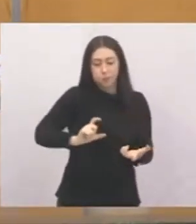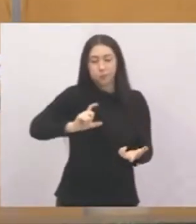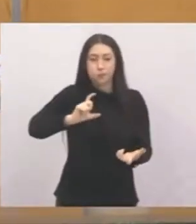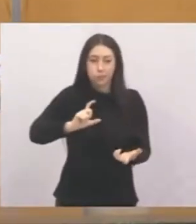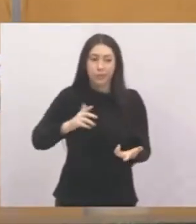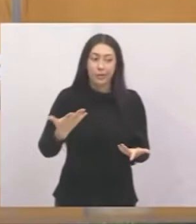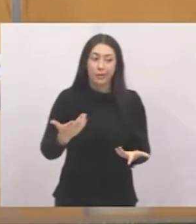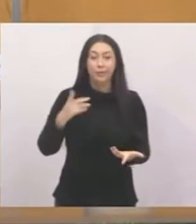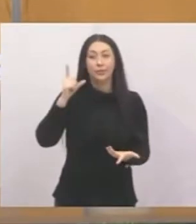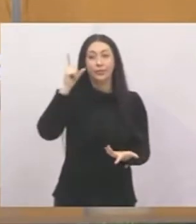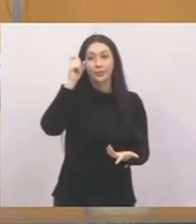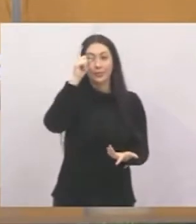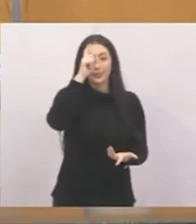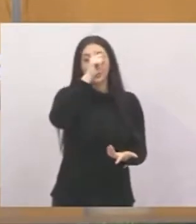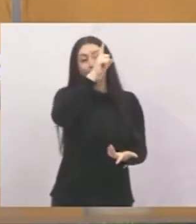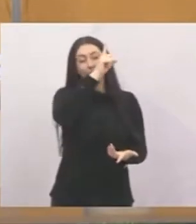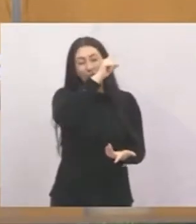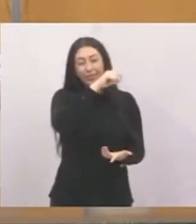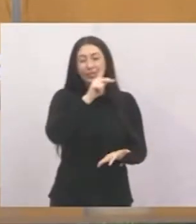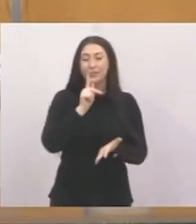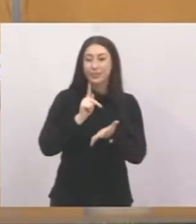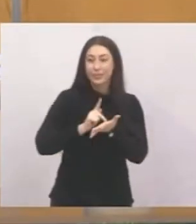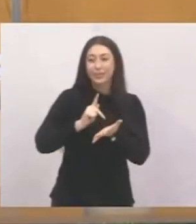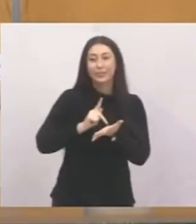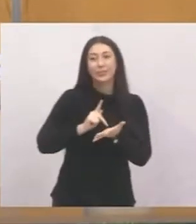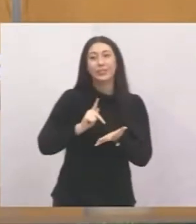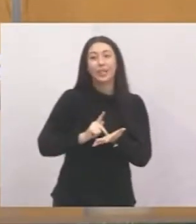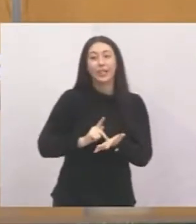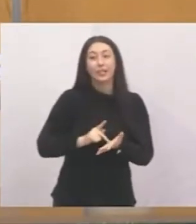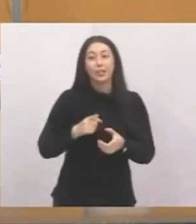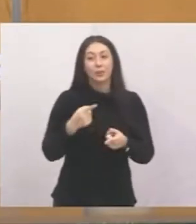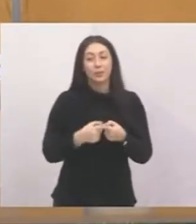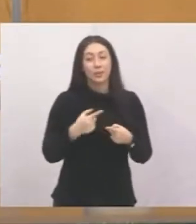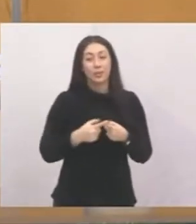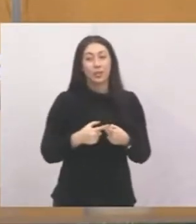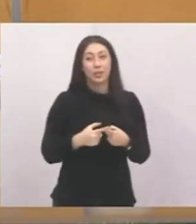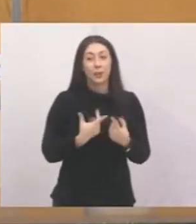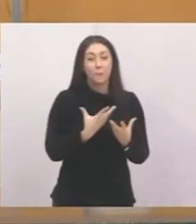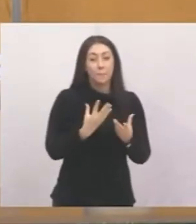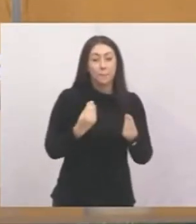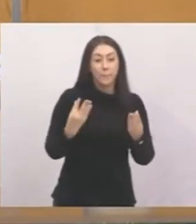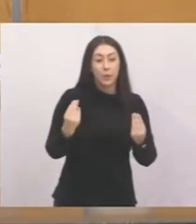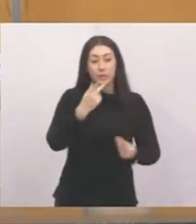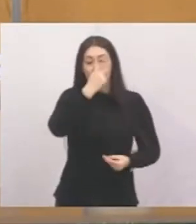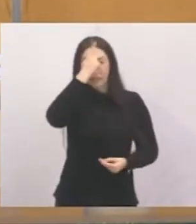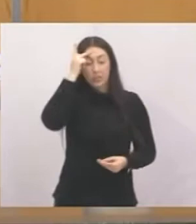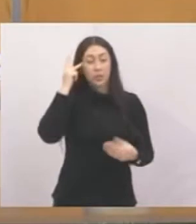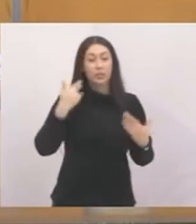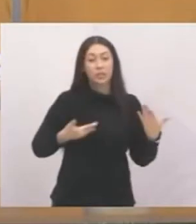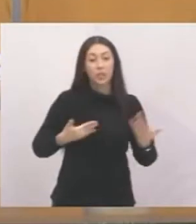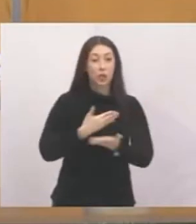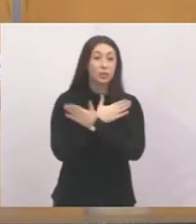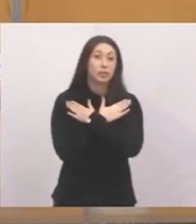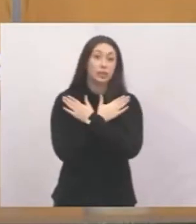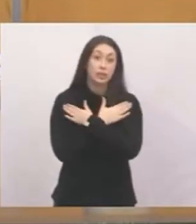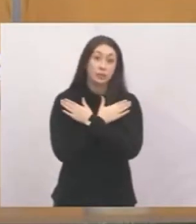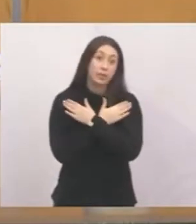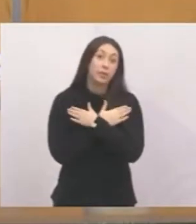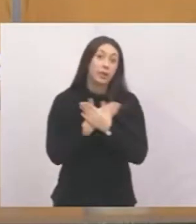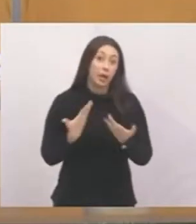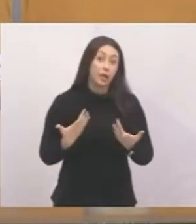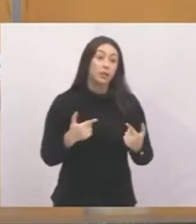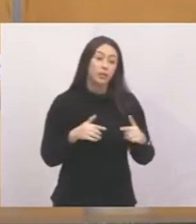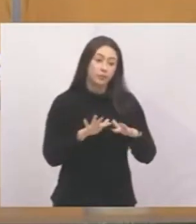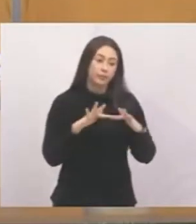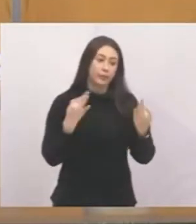situação complicada complicada sendo que muitos aí perdendo esses empregos tem famílias para